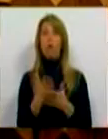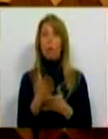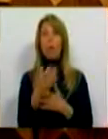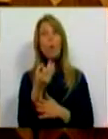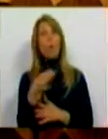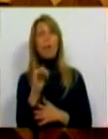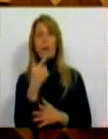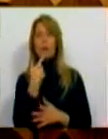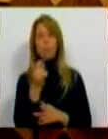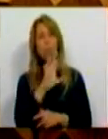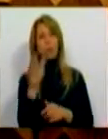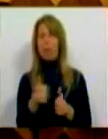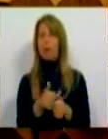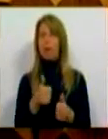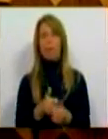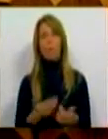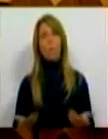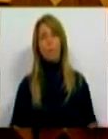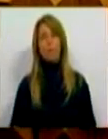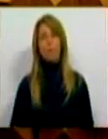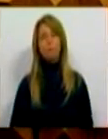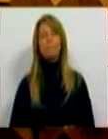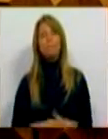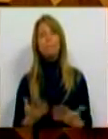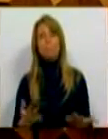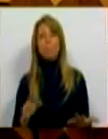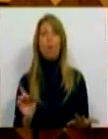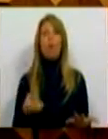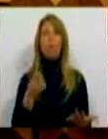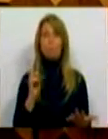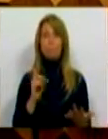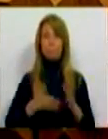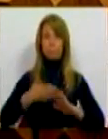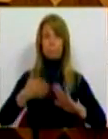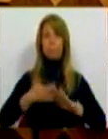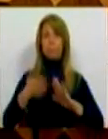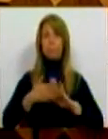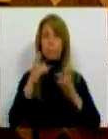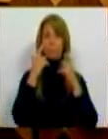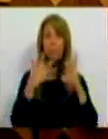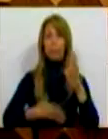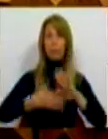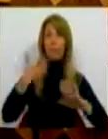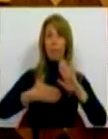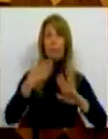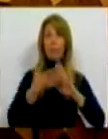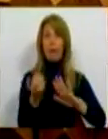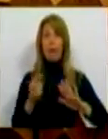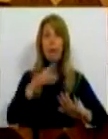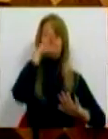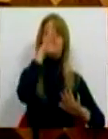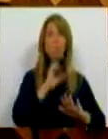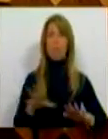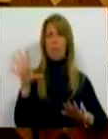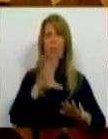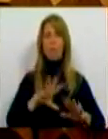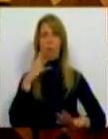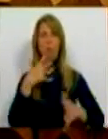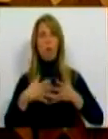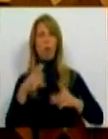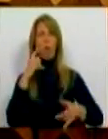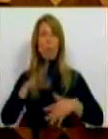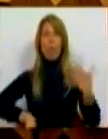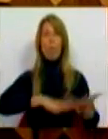poderia acompanhar. Aliás, a pressa do anterior Governo, a forma atabalhoada como implementou as metas e a